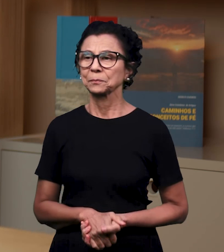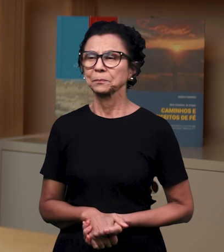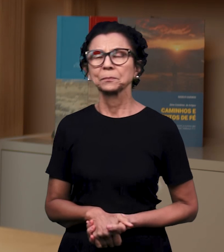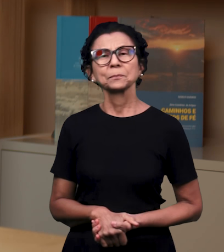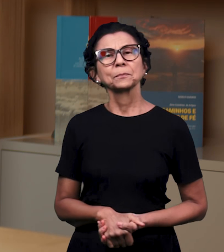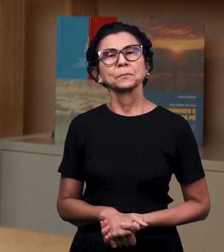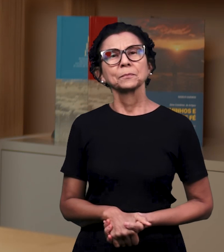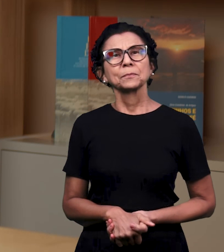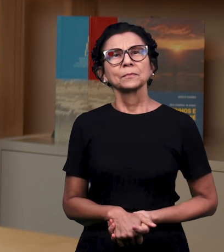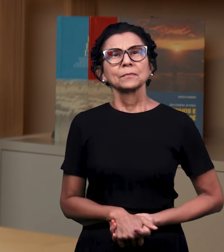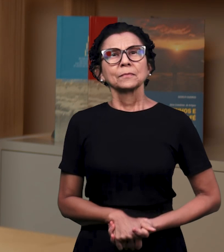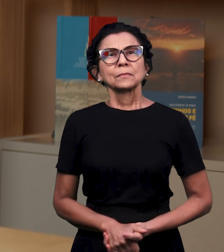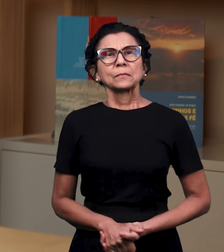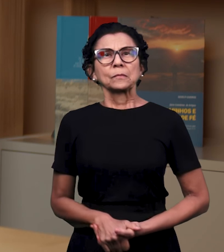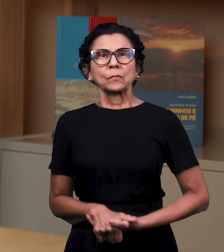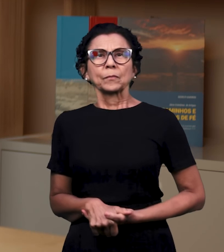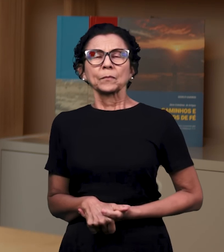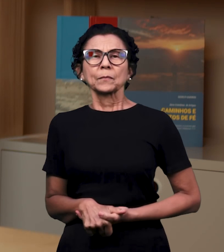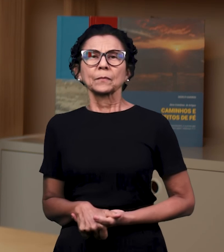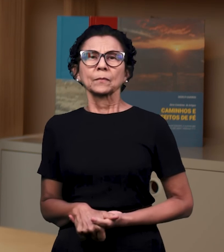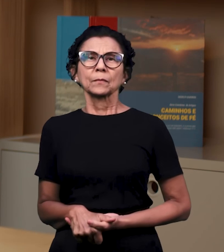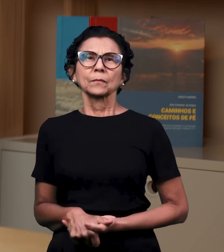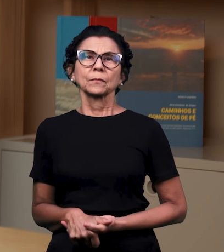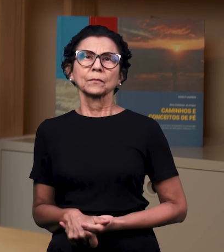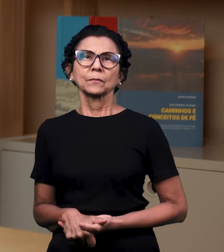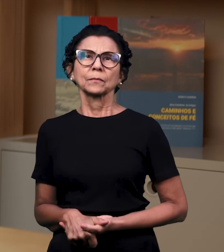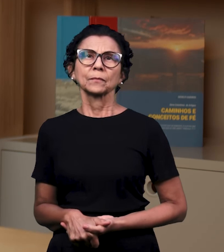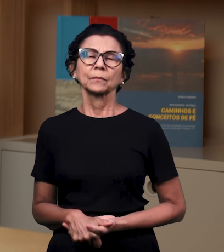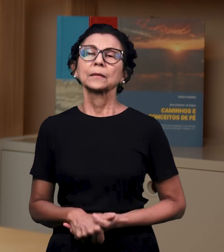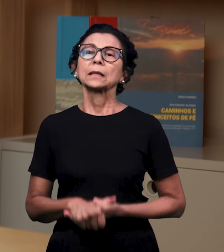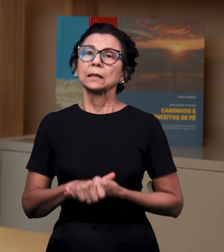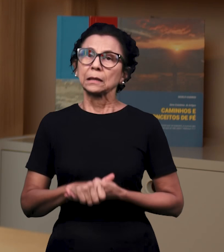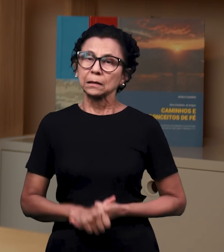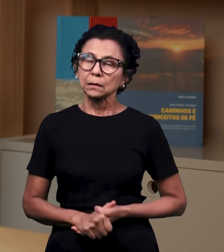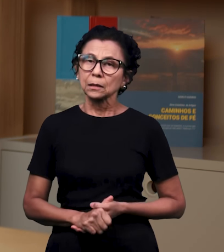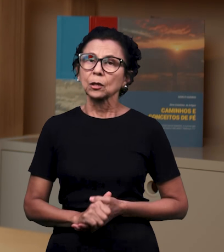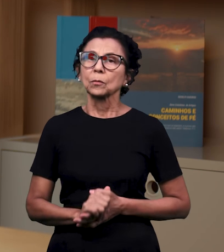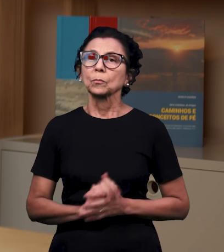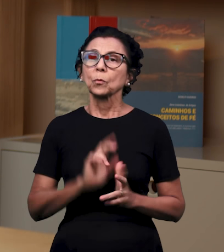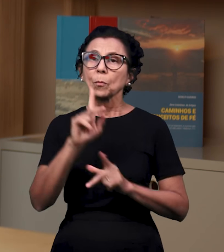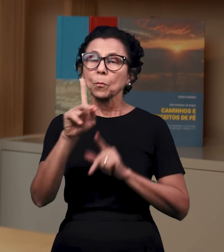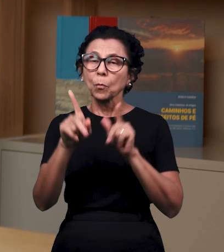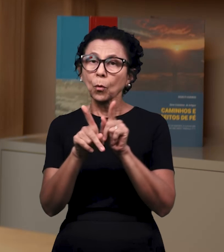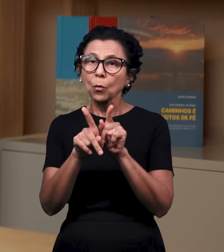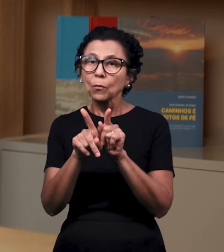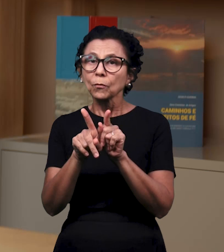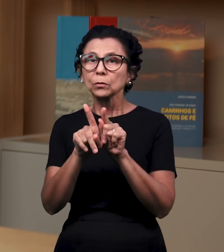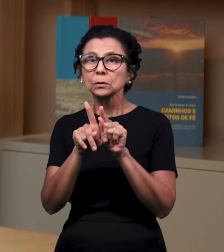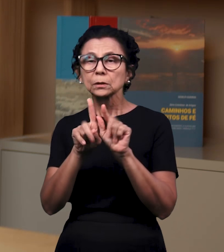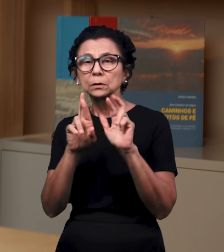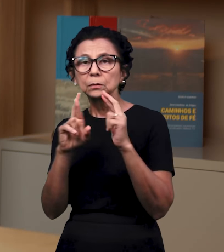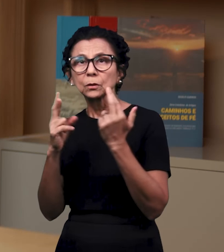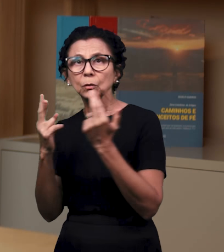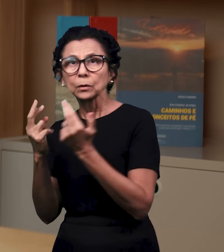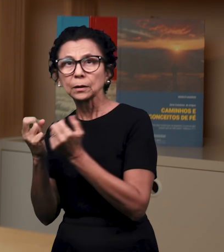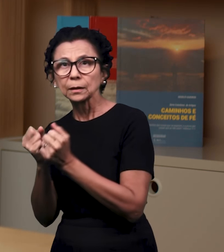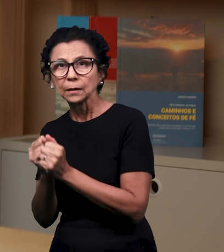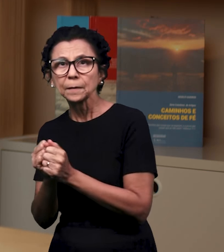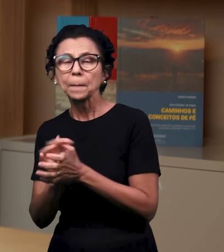alguns momentos a trombeta ela tocava para ajuntamento da congregação toda, alguns momentos eram